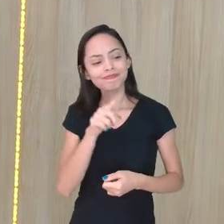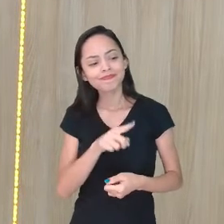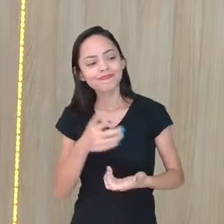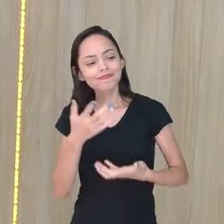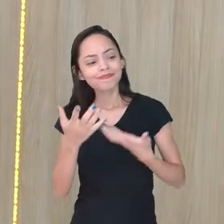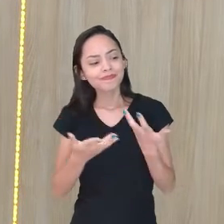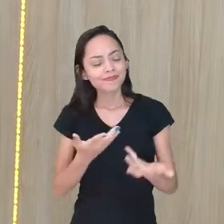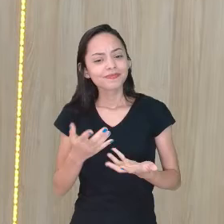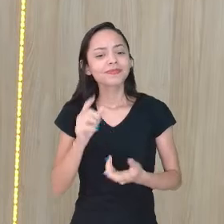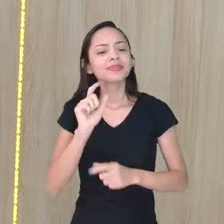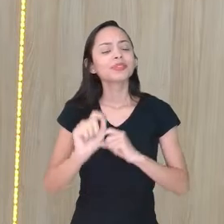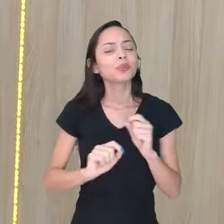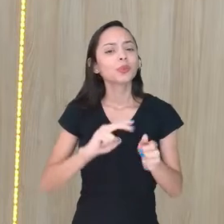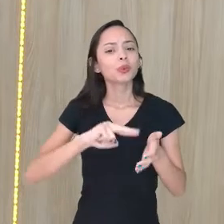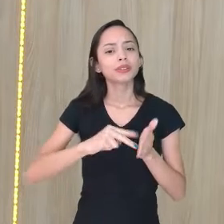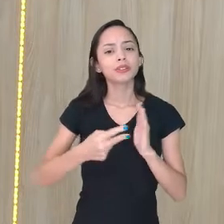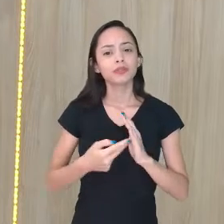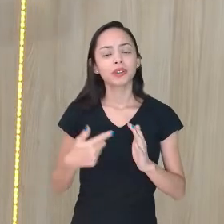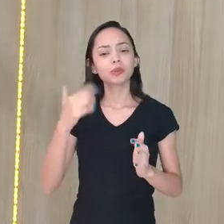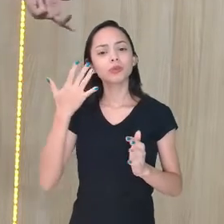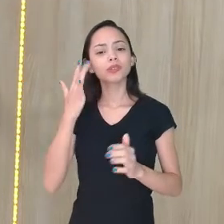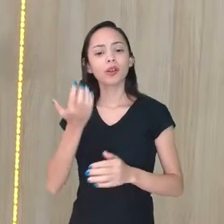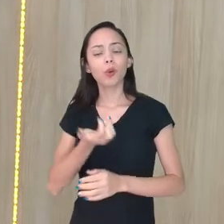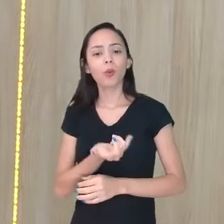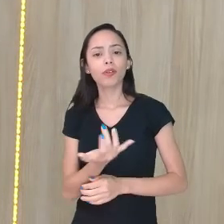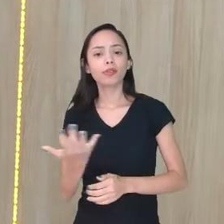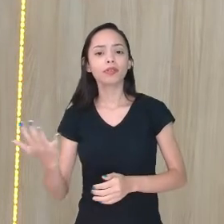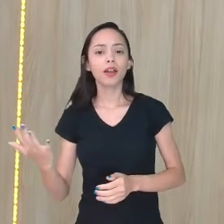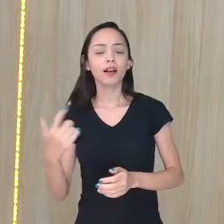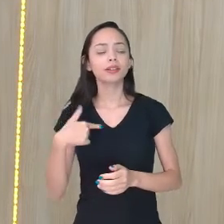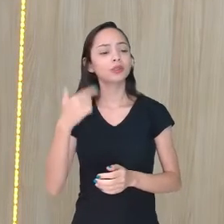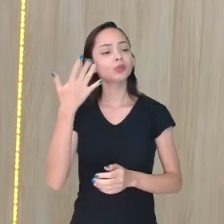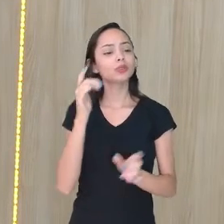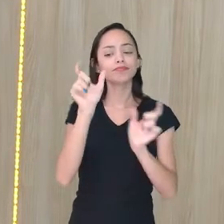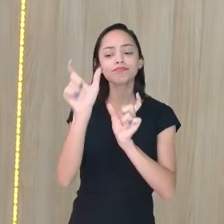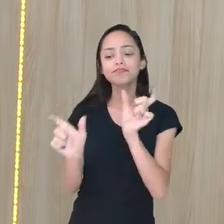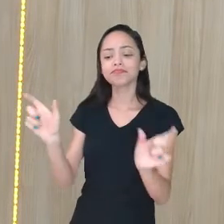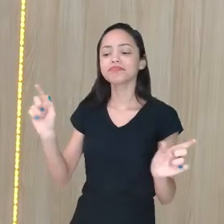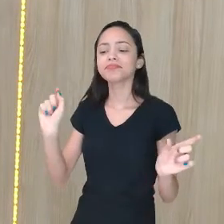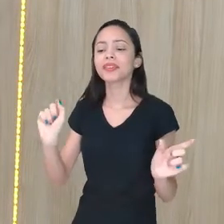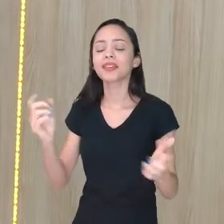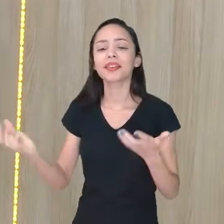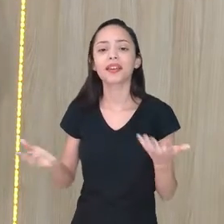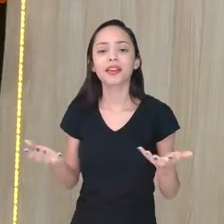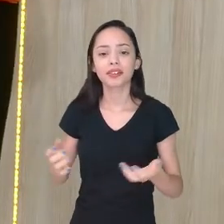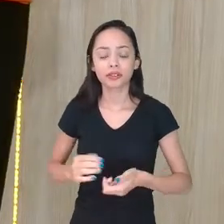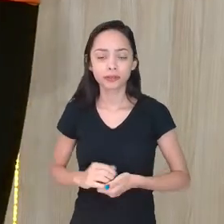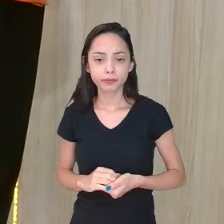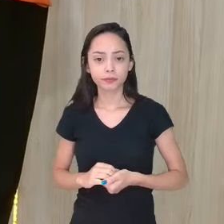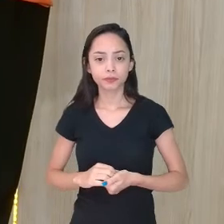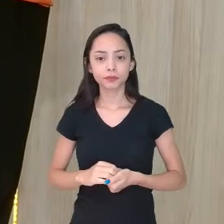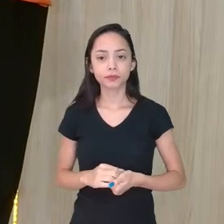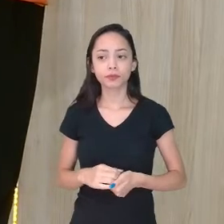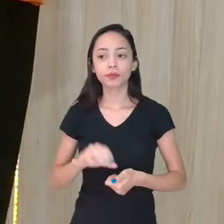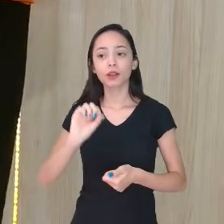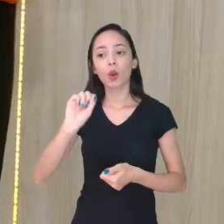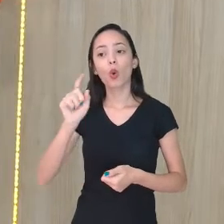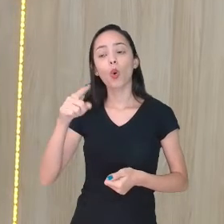são alguns. Eu não sei a quantidade, eu não sei quem são. É uma situação indefinida. Outros